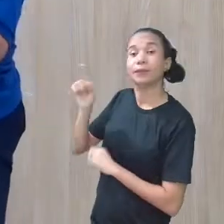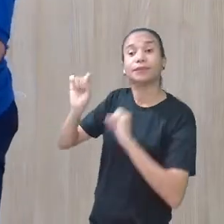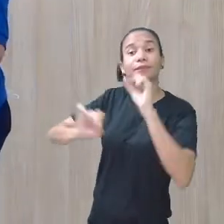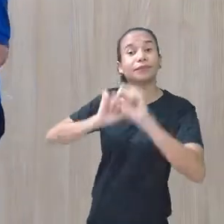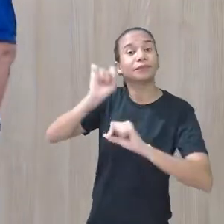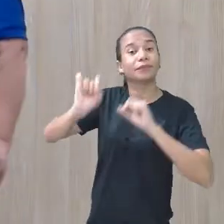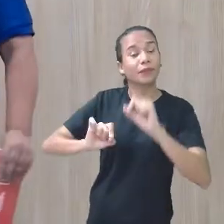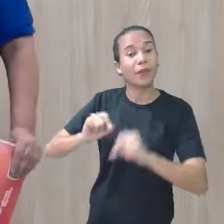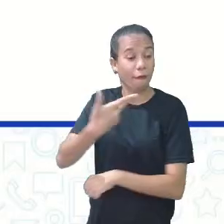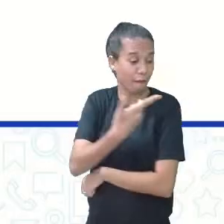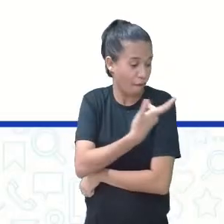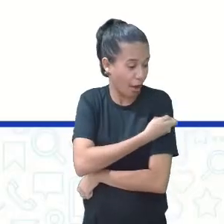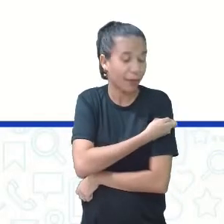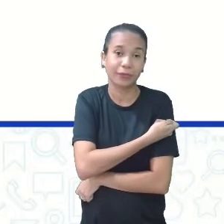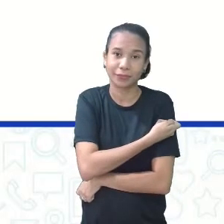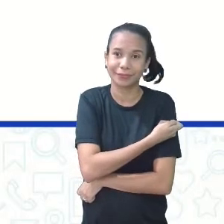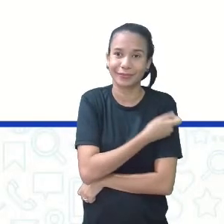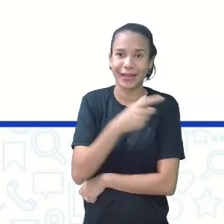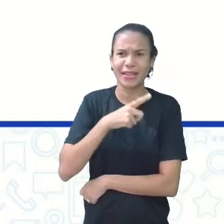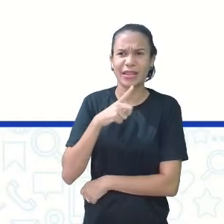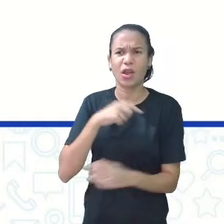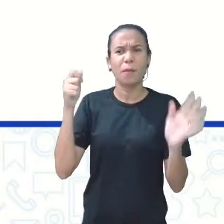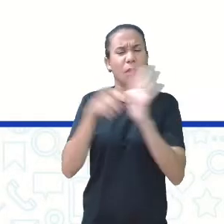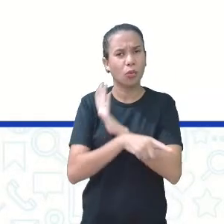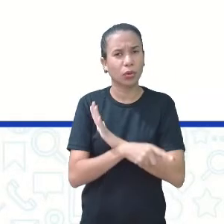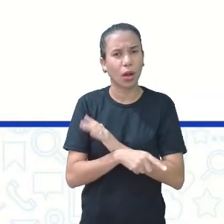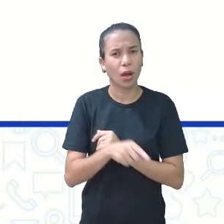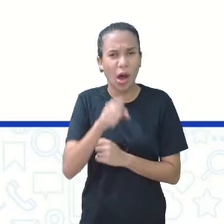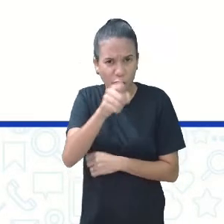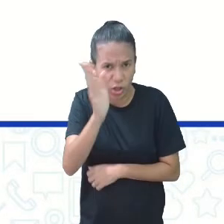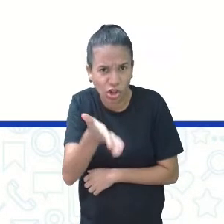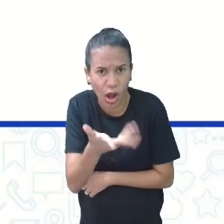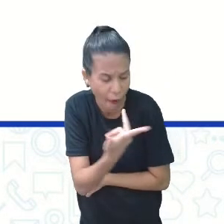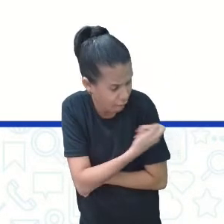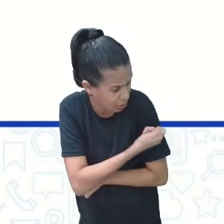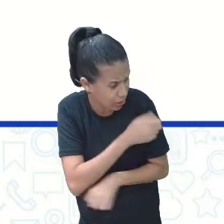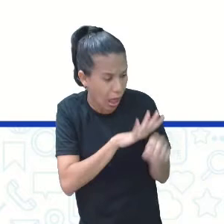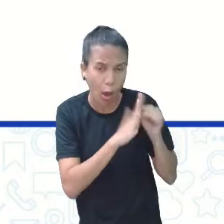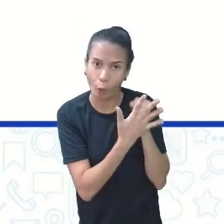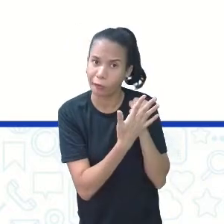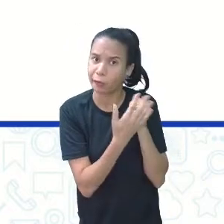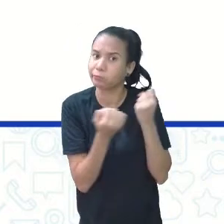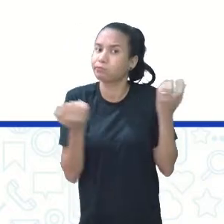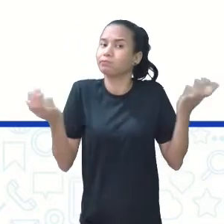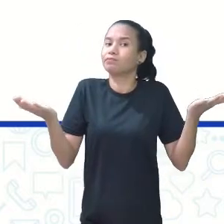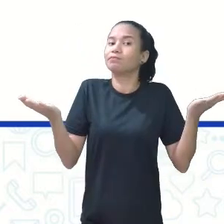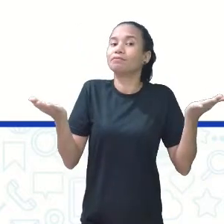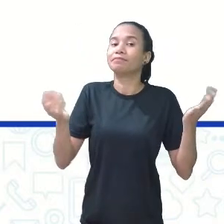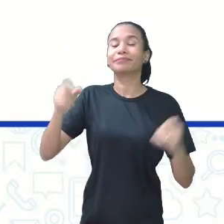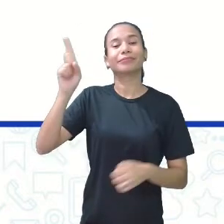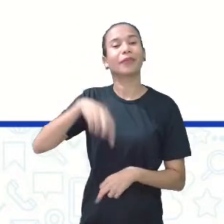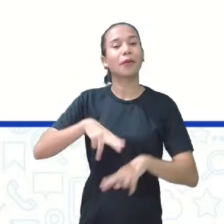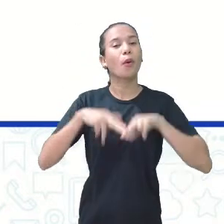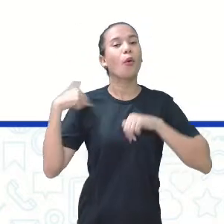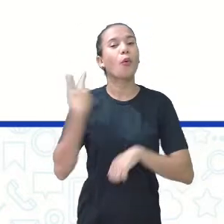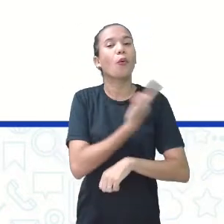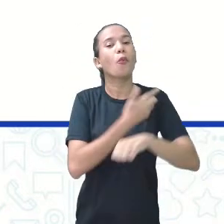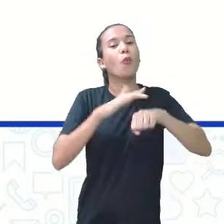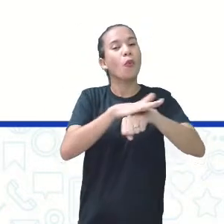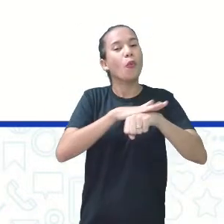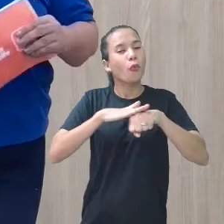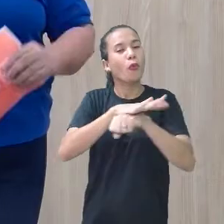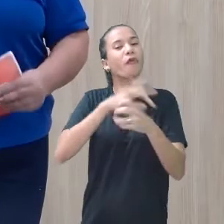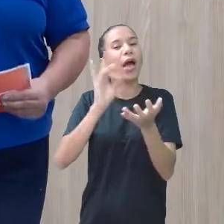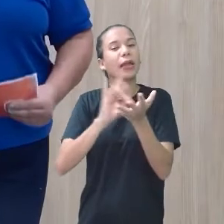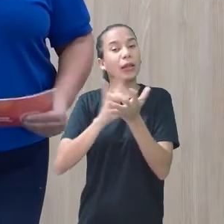em relação à vacina. E eu tenho aqui um questionamento. Ó. Você já se vacinou contra a Covid? Então aí a gente vai conversar